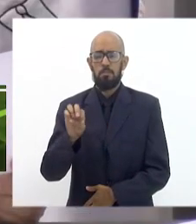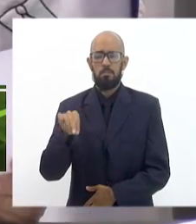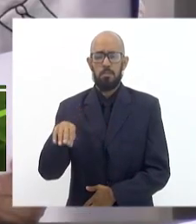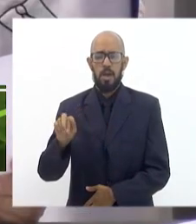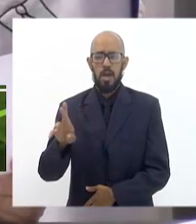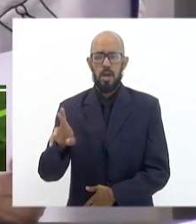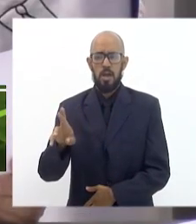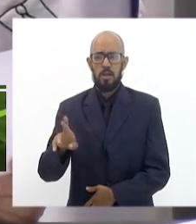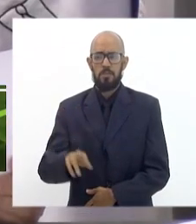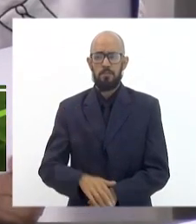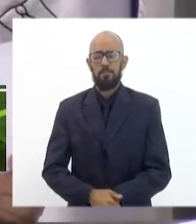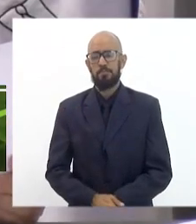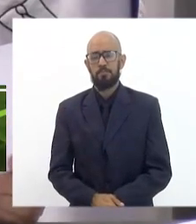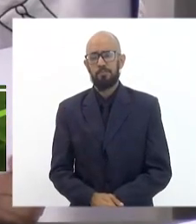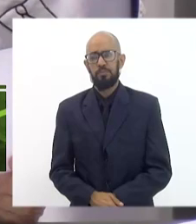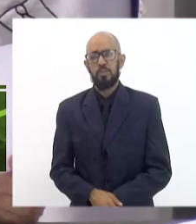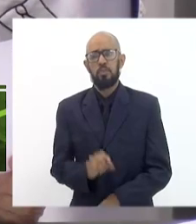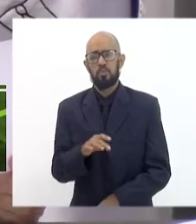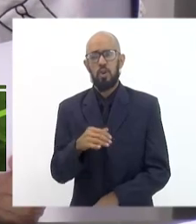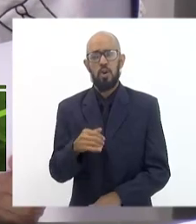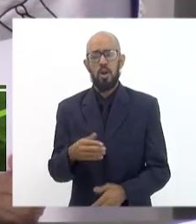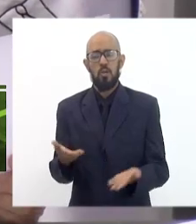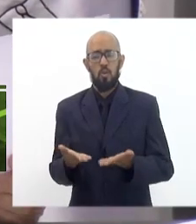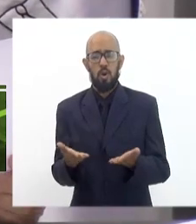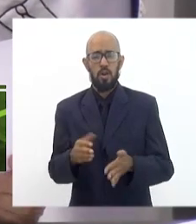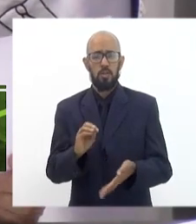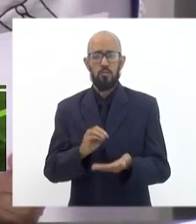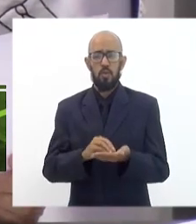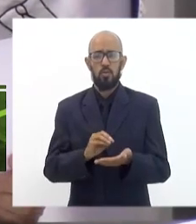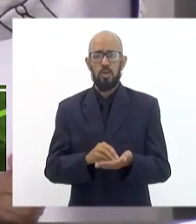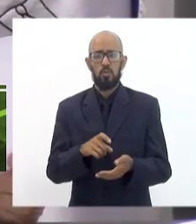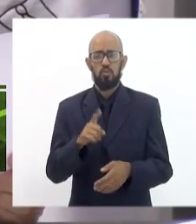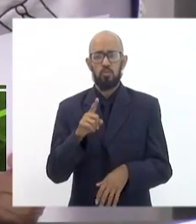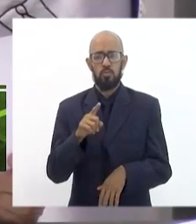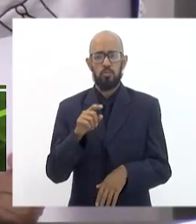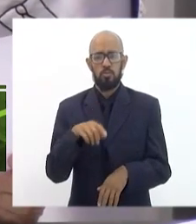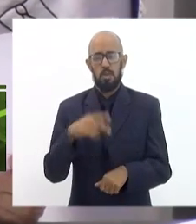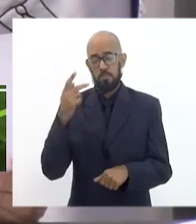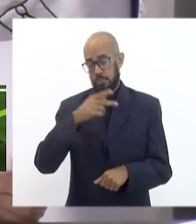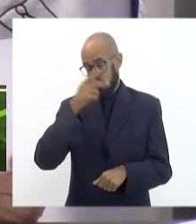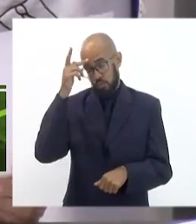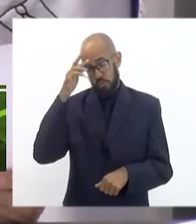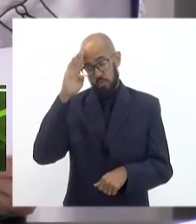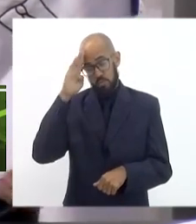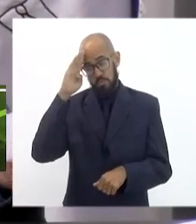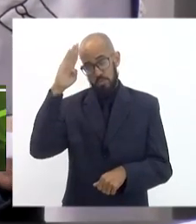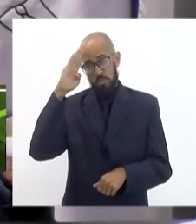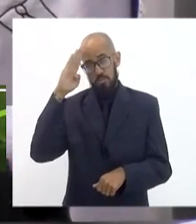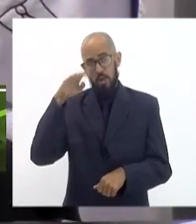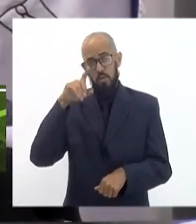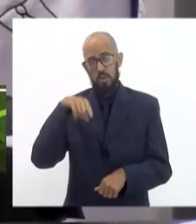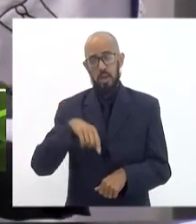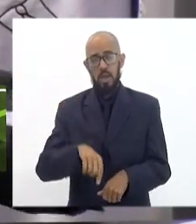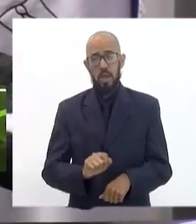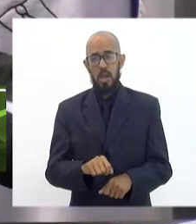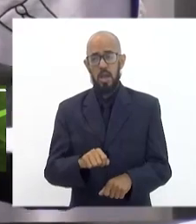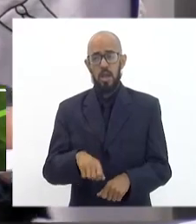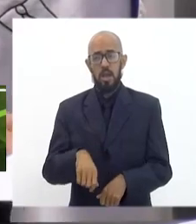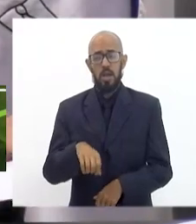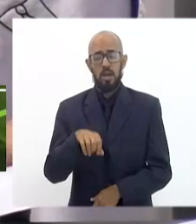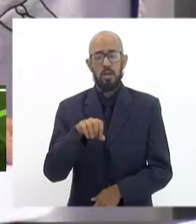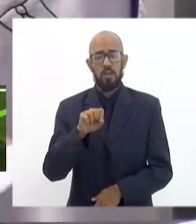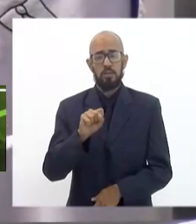sortes nesse momento só falta talvez lá uma das âncoras fundamentais desse processo que a